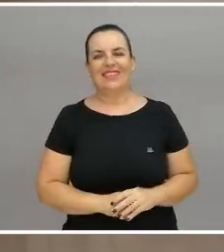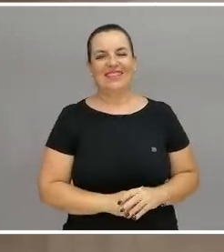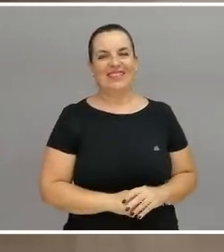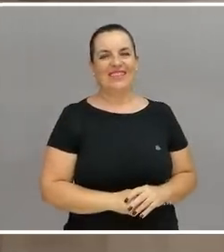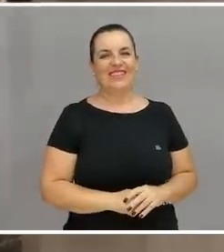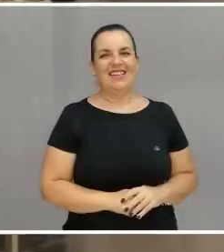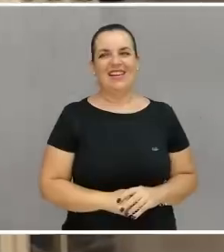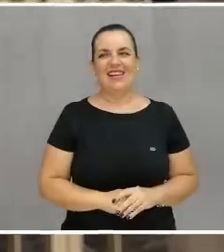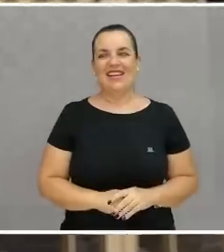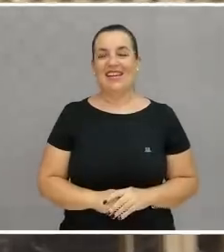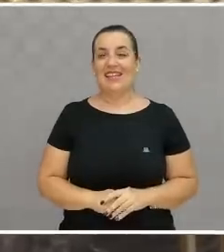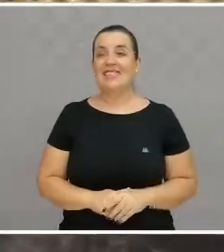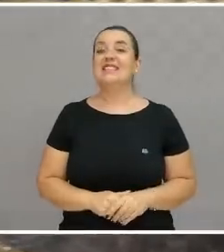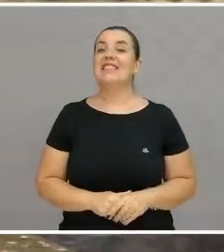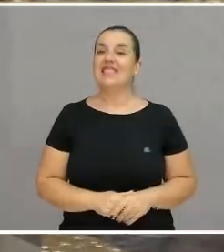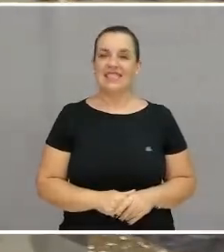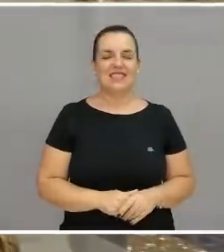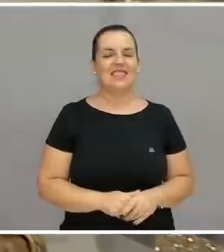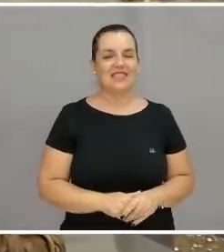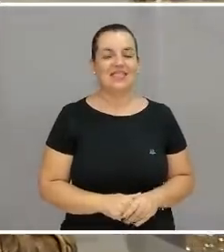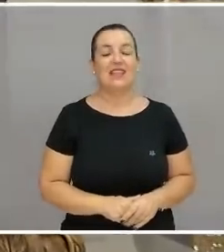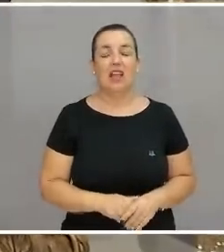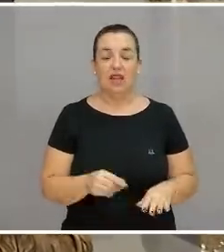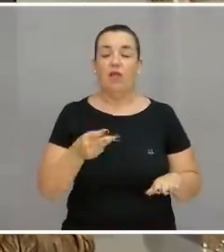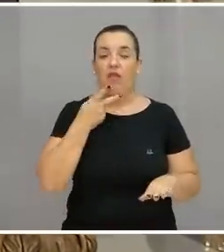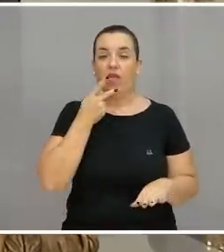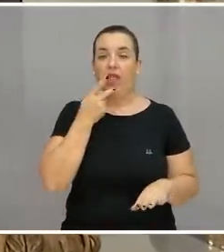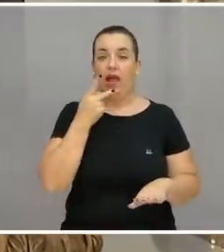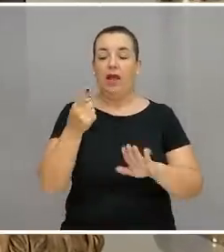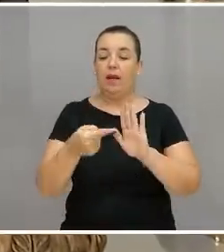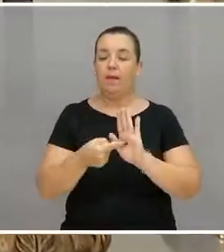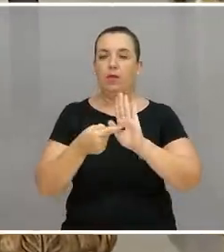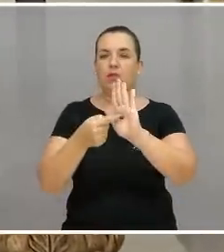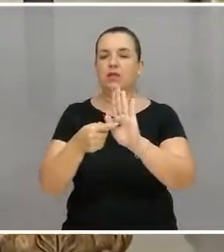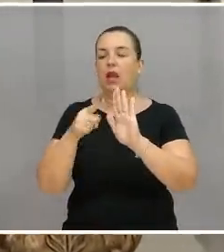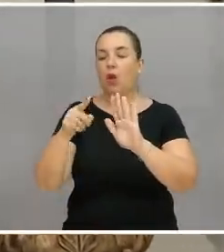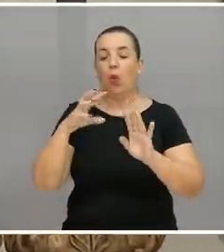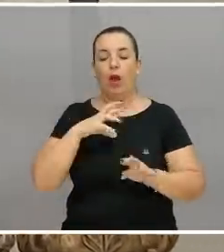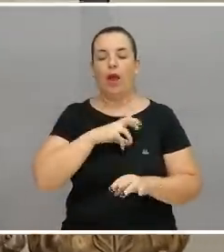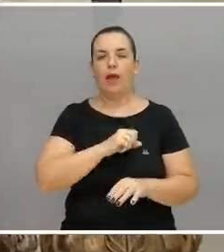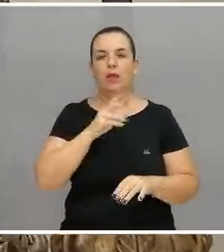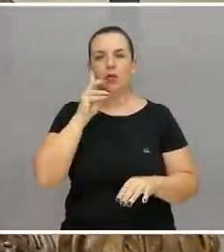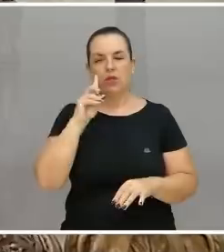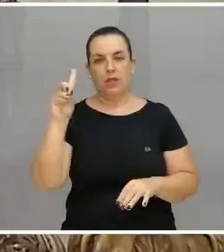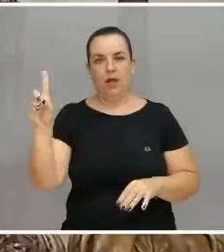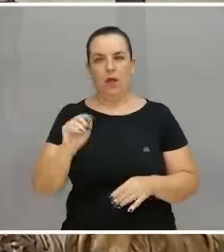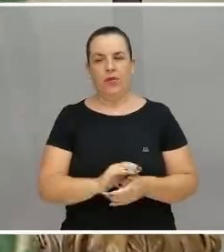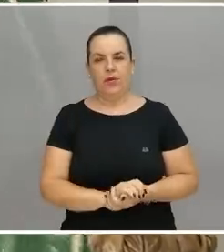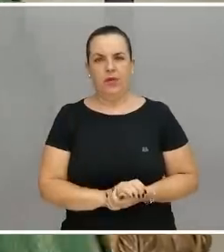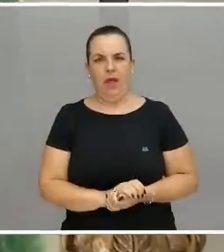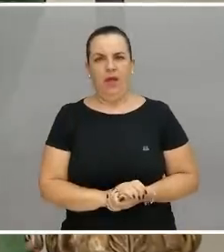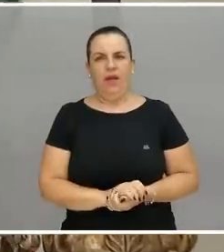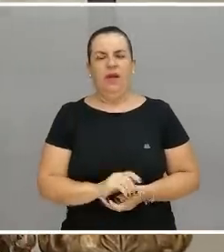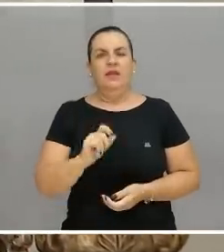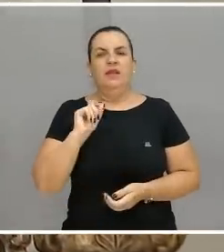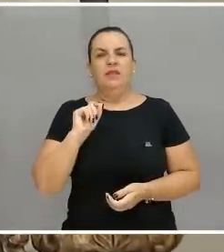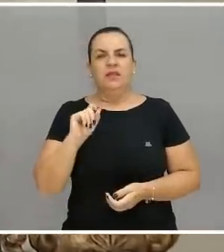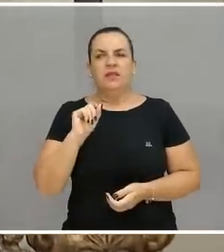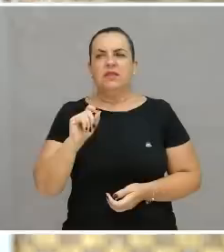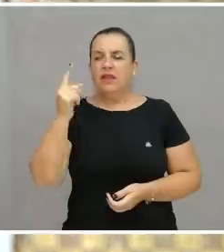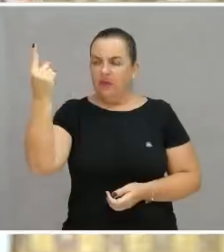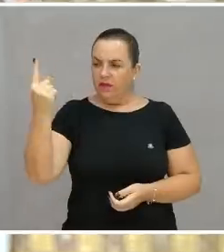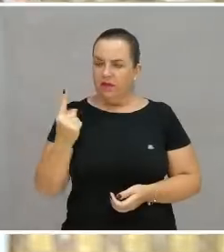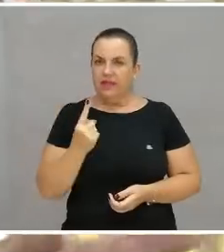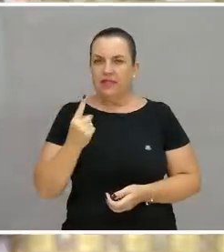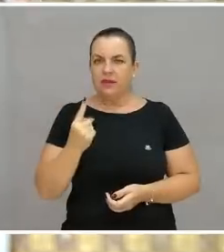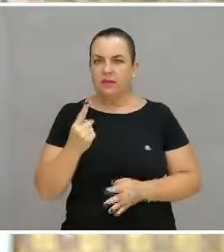Qual que é a proposta? Dizer e manifestar o reino. Quem é o grande enviado que veio trazer o reino